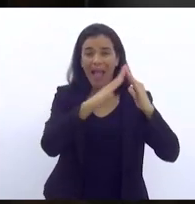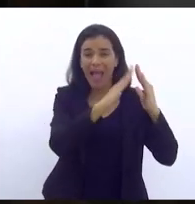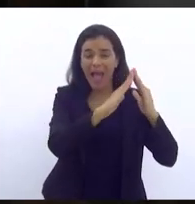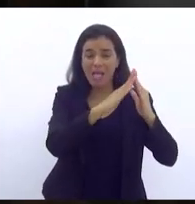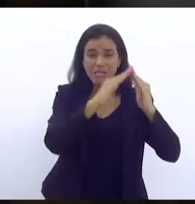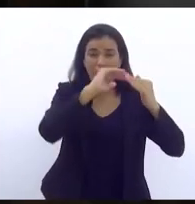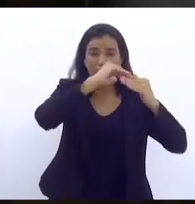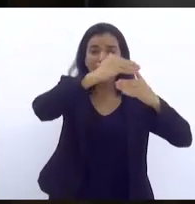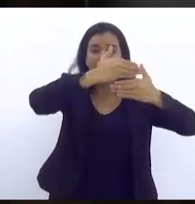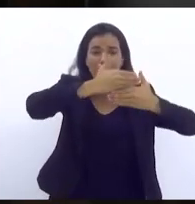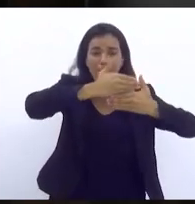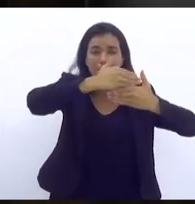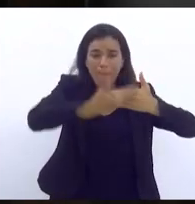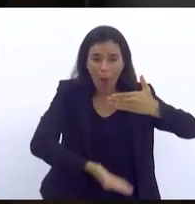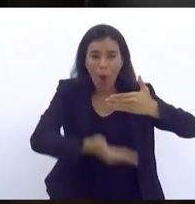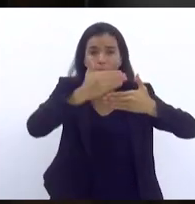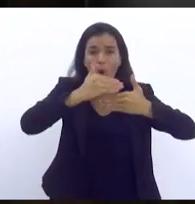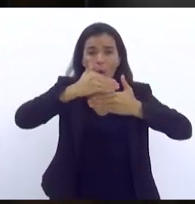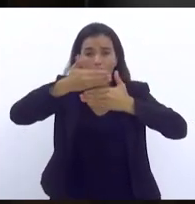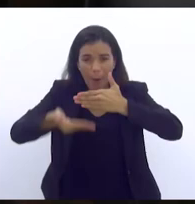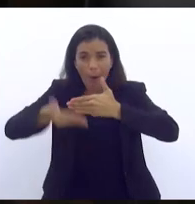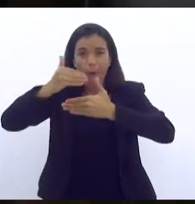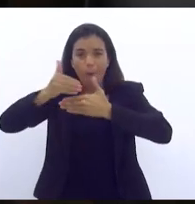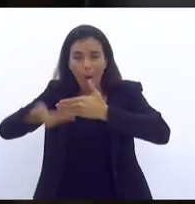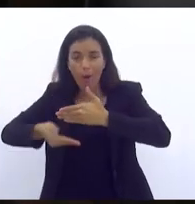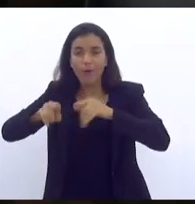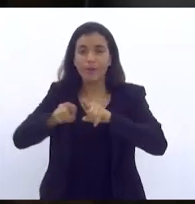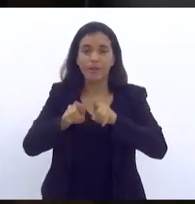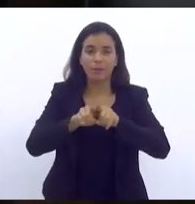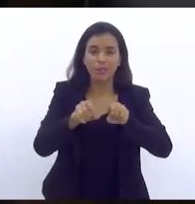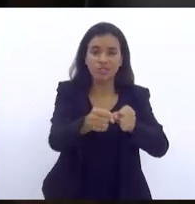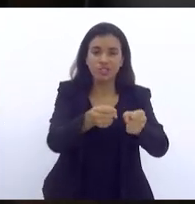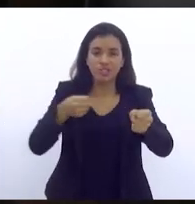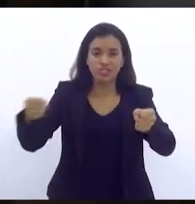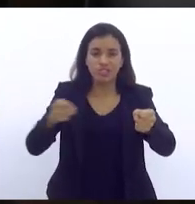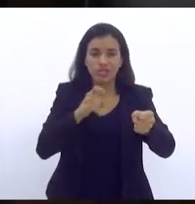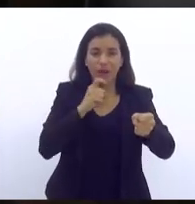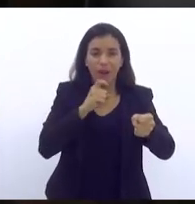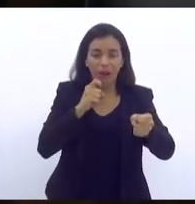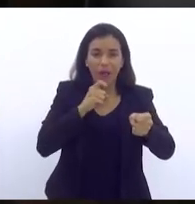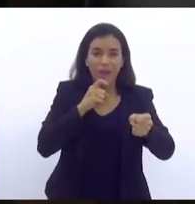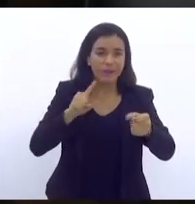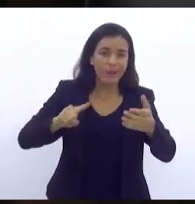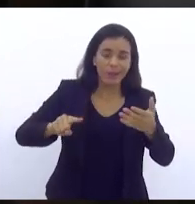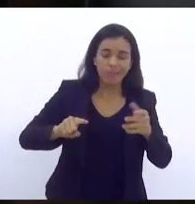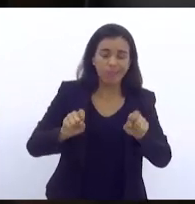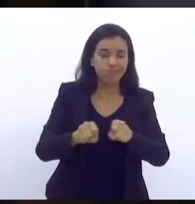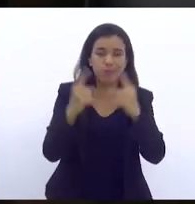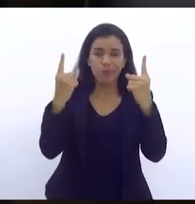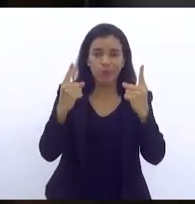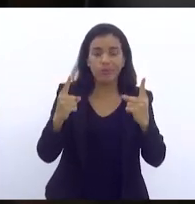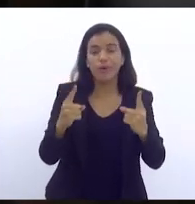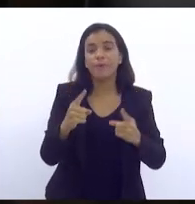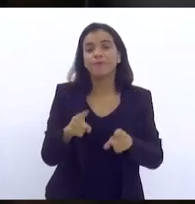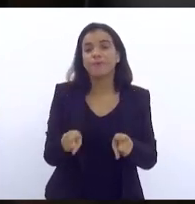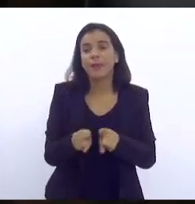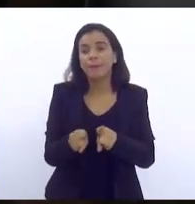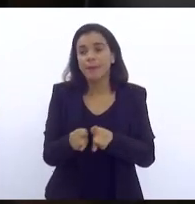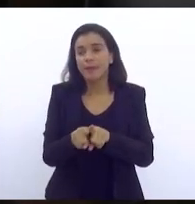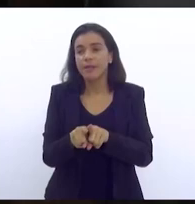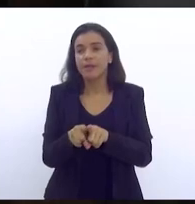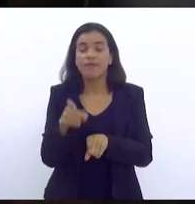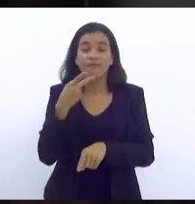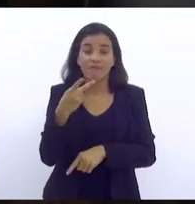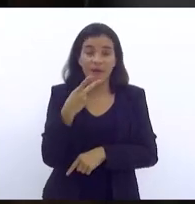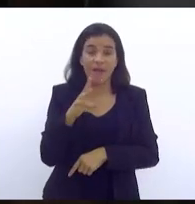muros derrubados eletrodomésticos comprometidos pela enxurrada de água que veio de uma única vez também como falar de